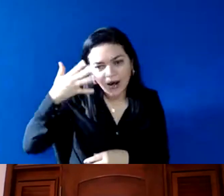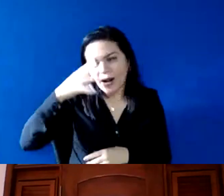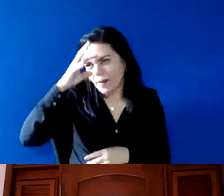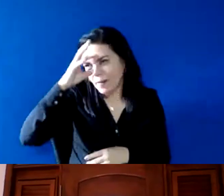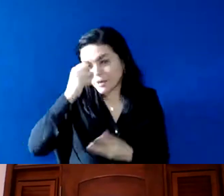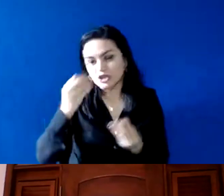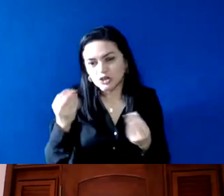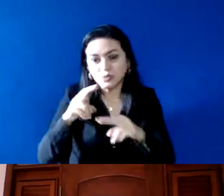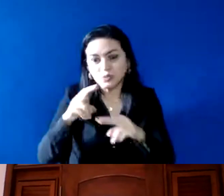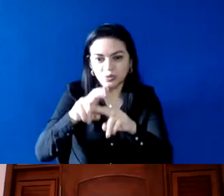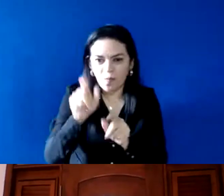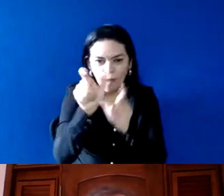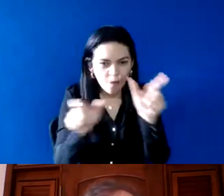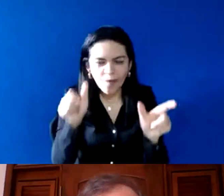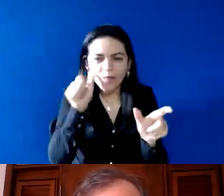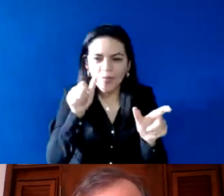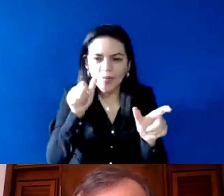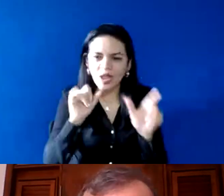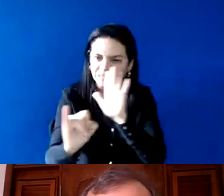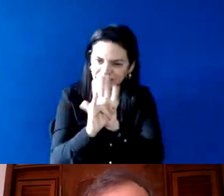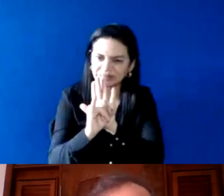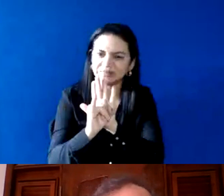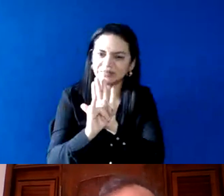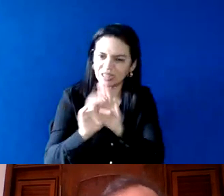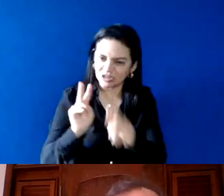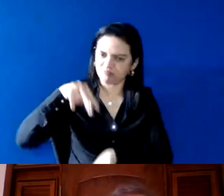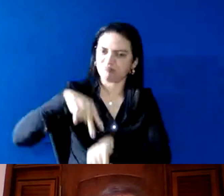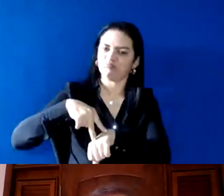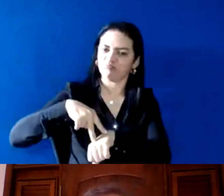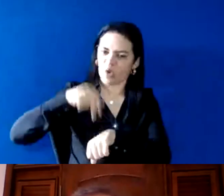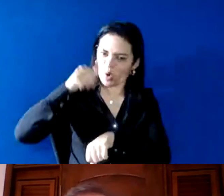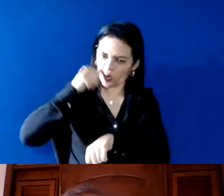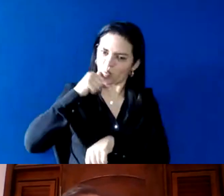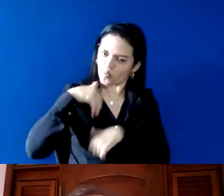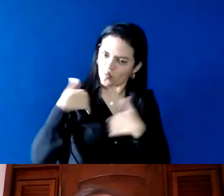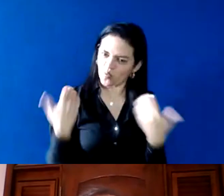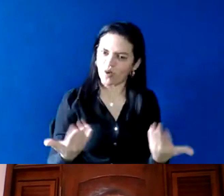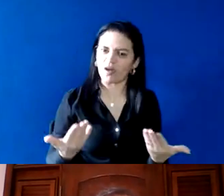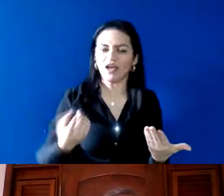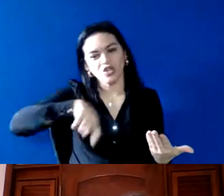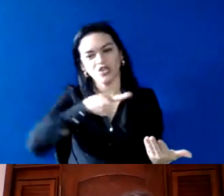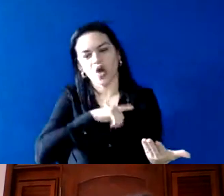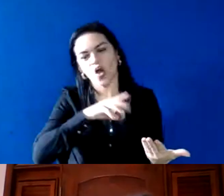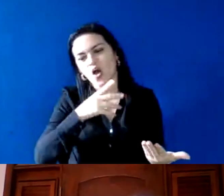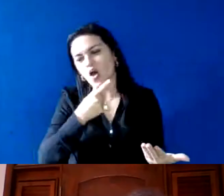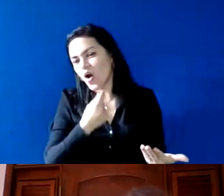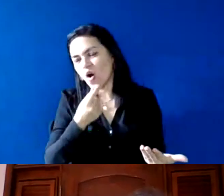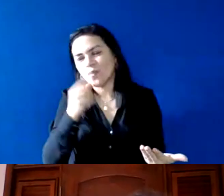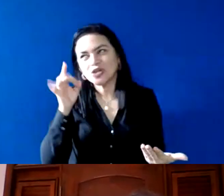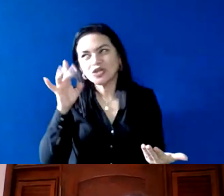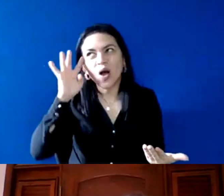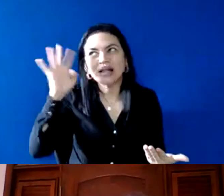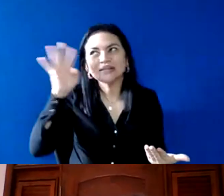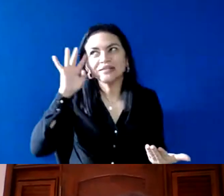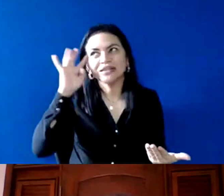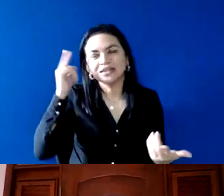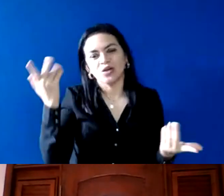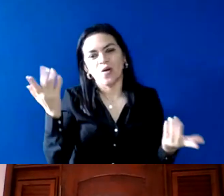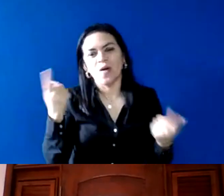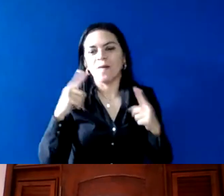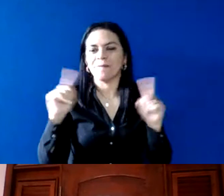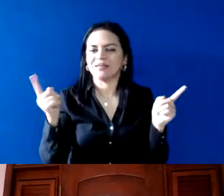por mulheres, porque essa identidade, a condição feminina é uma coisa que nós homens só temos uma noção, mas a gente,